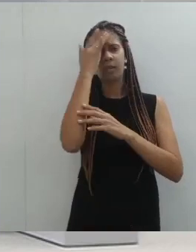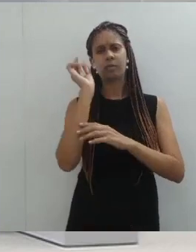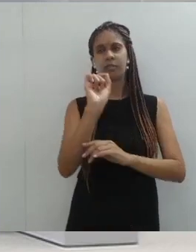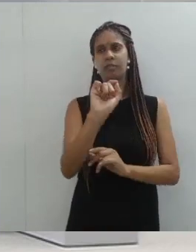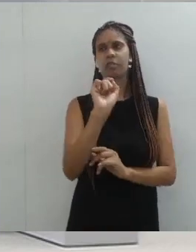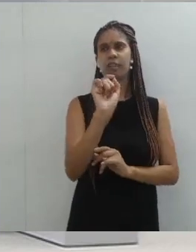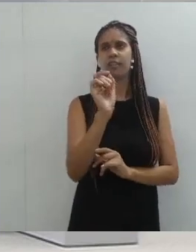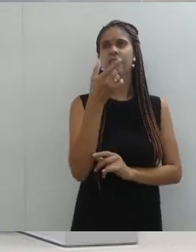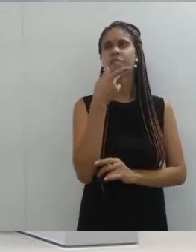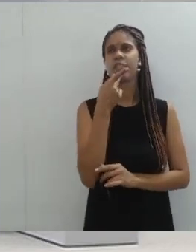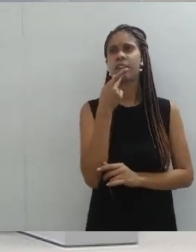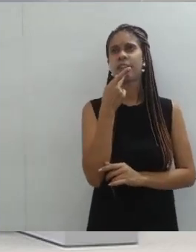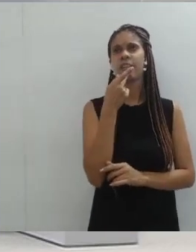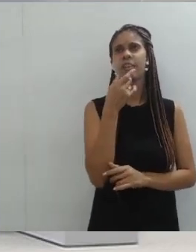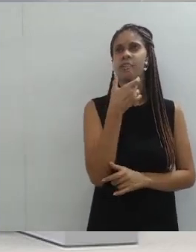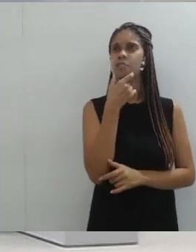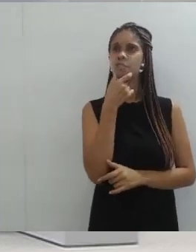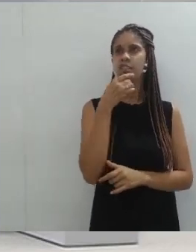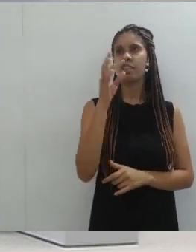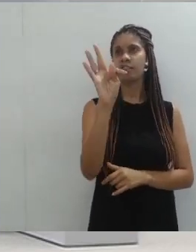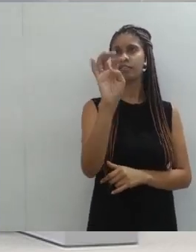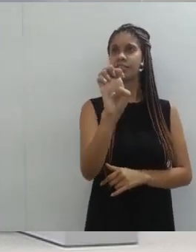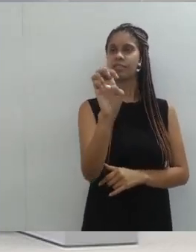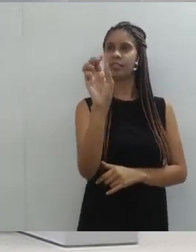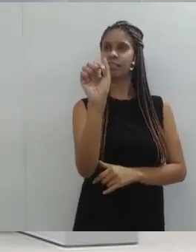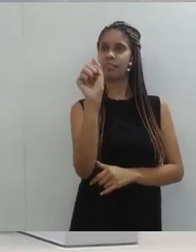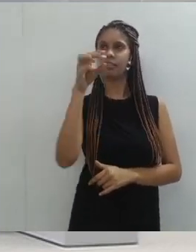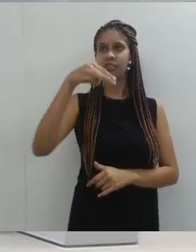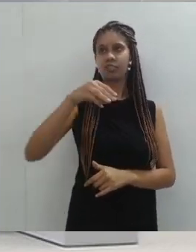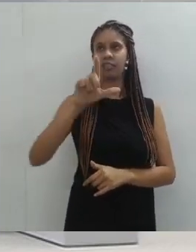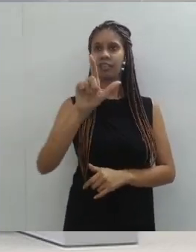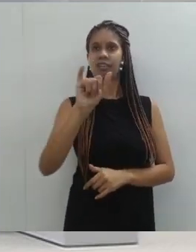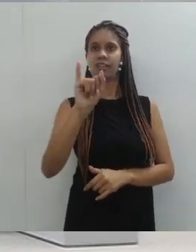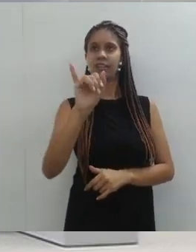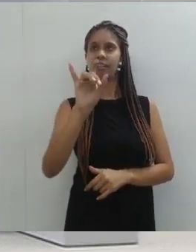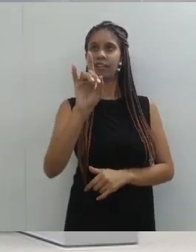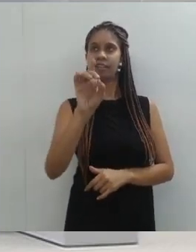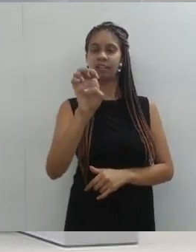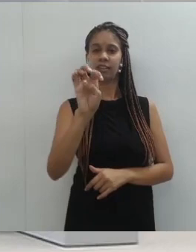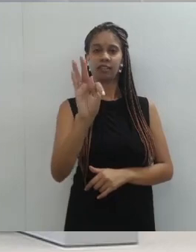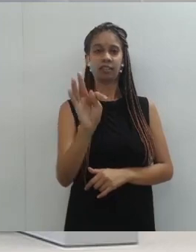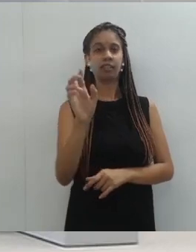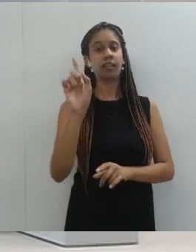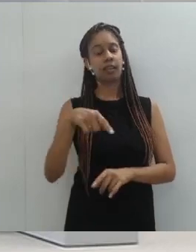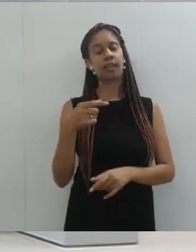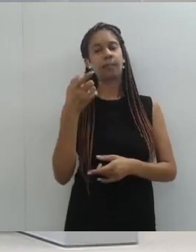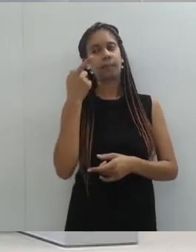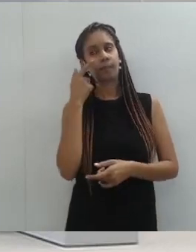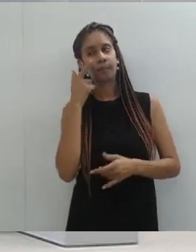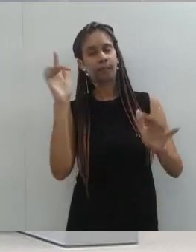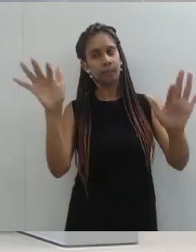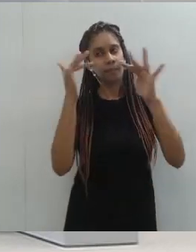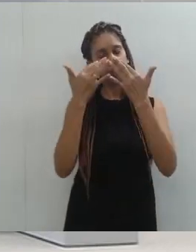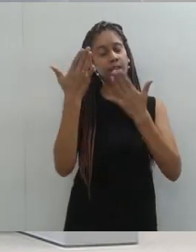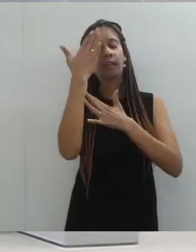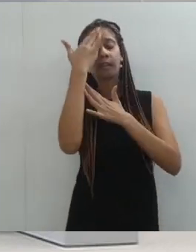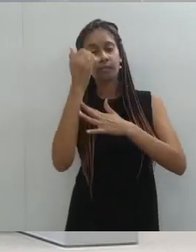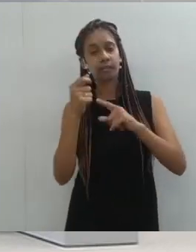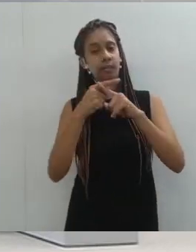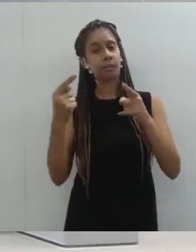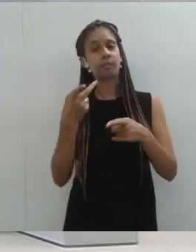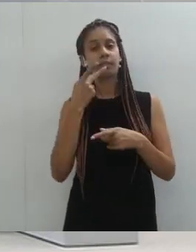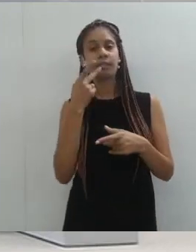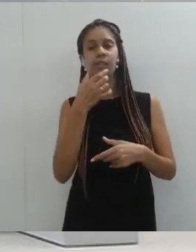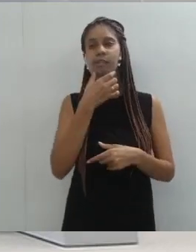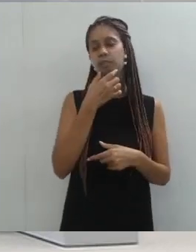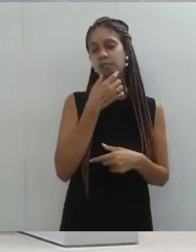antes de o professor Pimpão fala te liga-te. É se liga. Eu sei, meu pequeno gafanhoto, mas a ideia é chamar